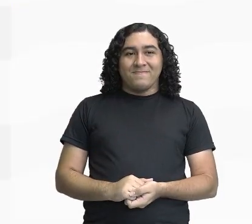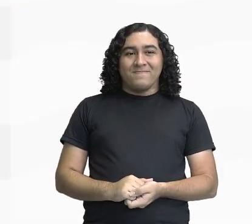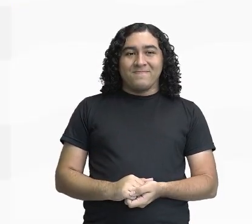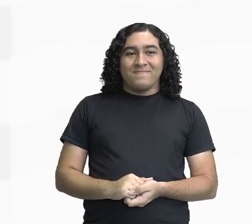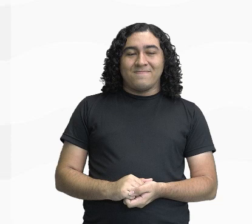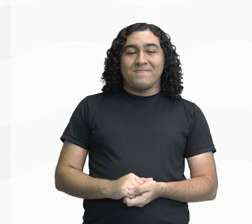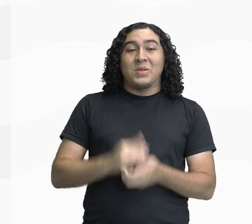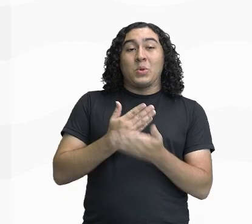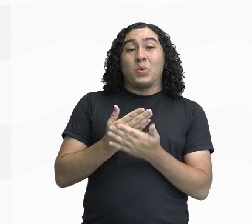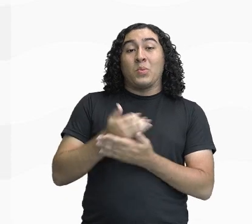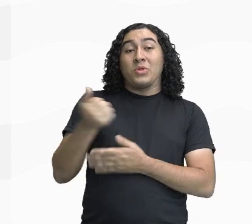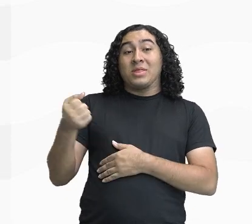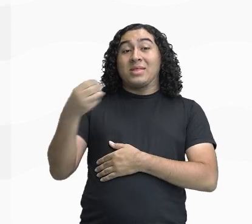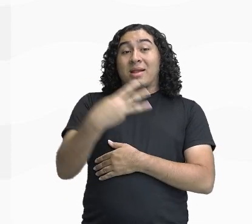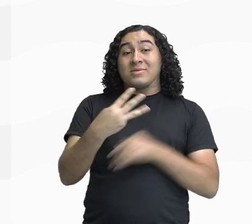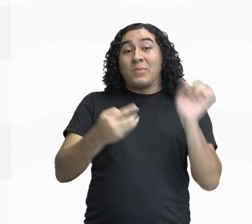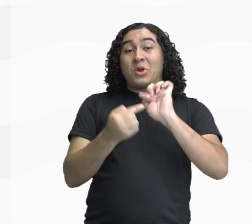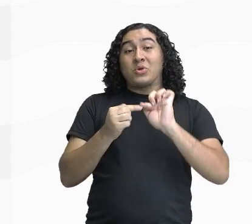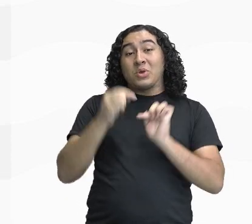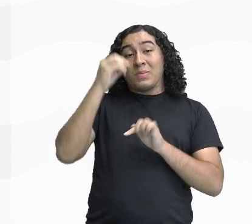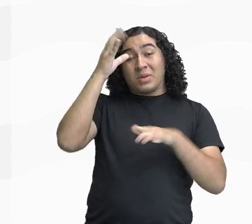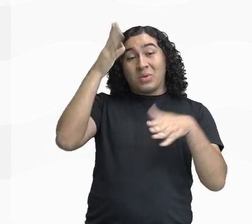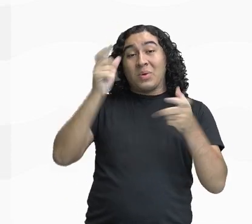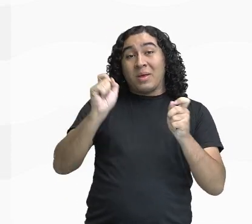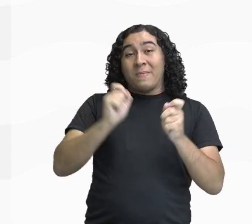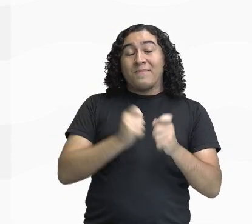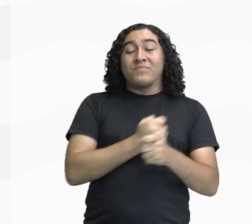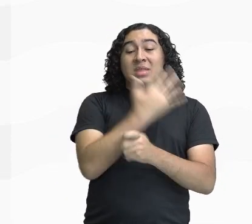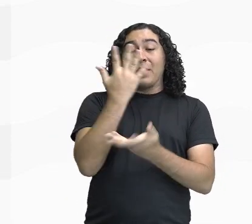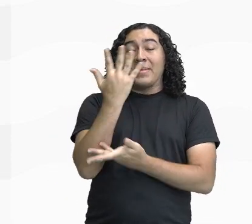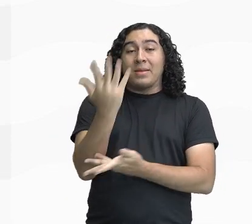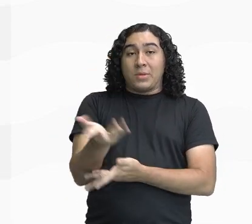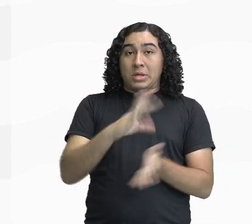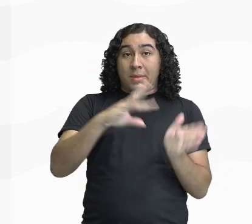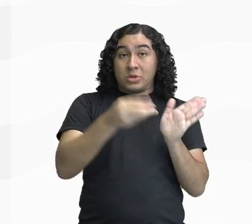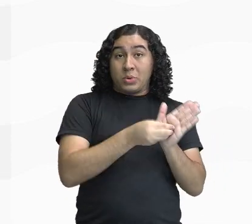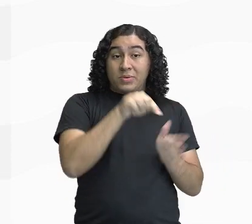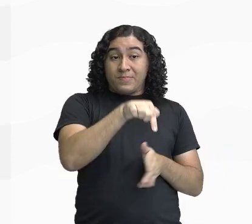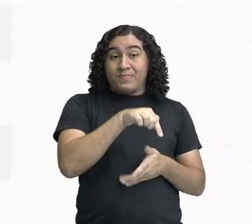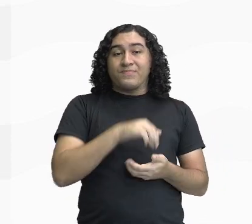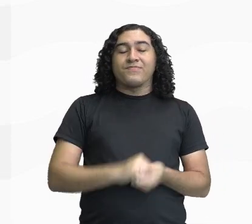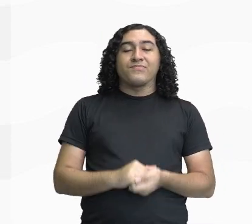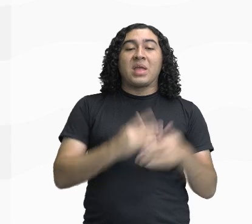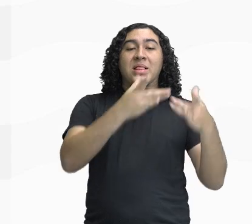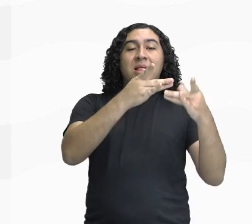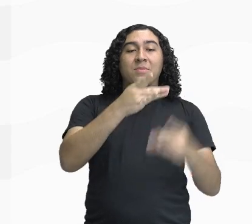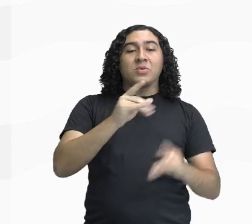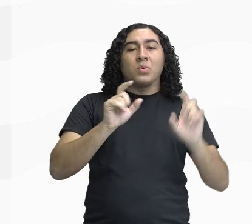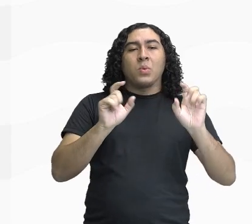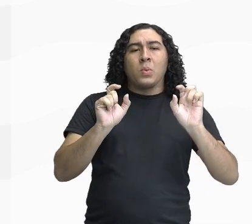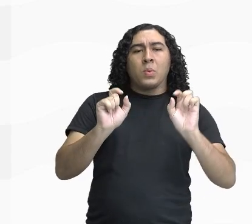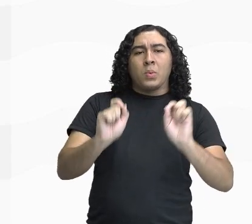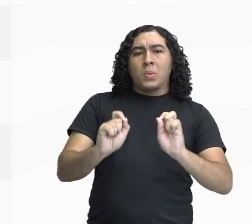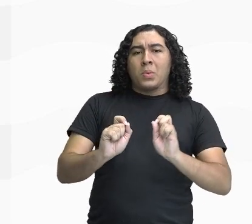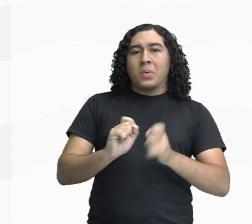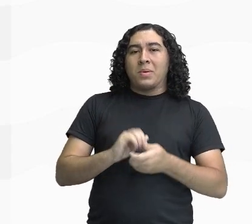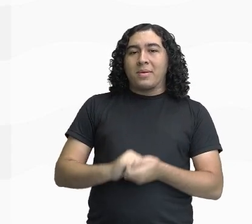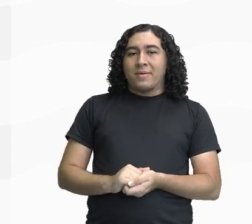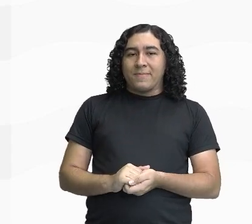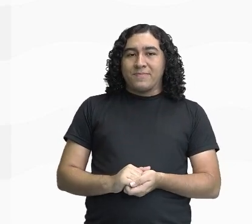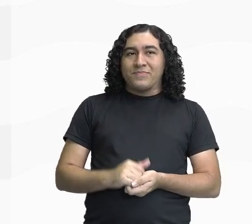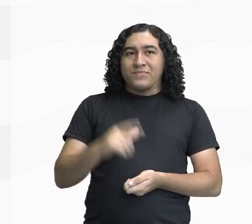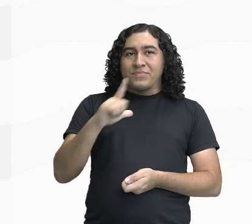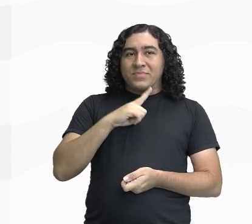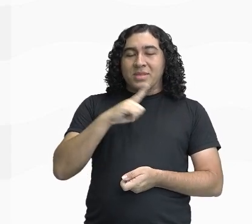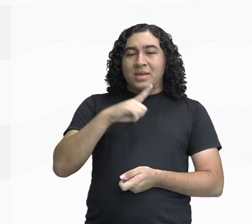número 13 tem como objeto de conhecimento desmatamento na Amazônia. No detalhamento, nós vamos conversar